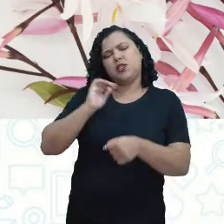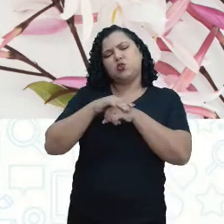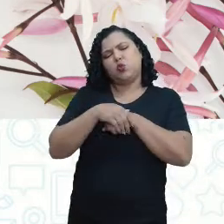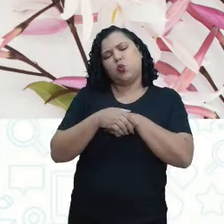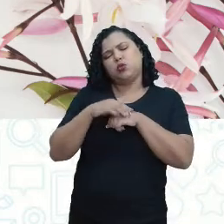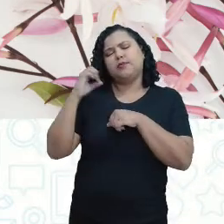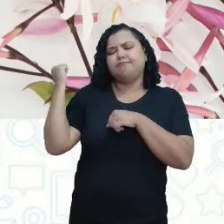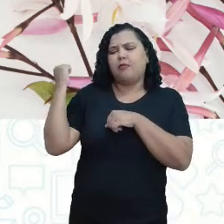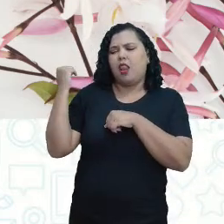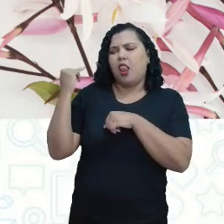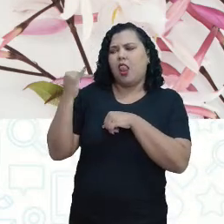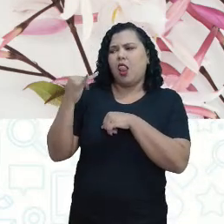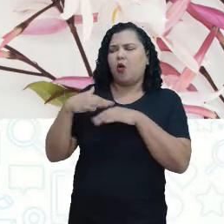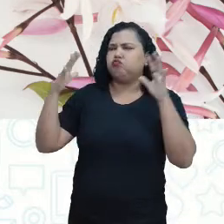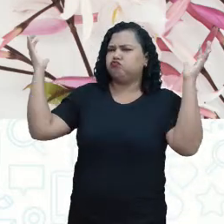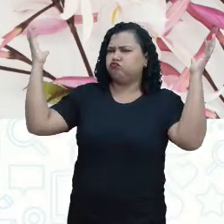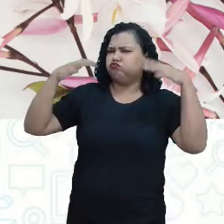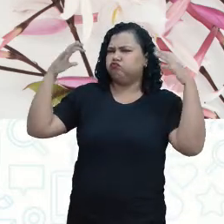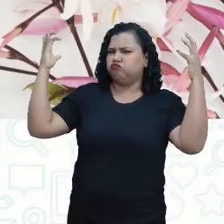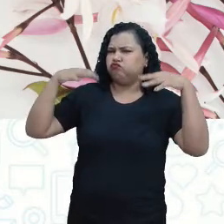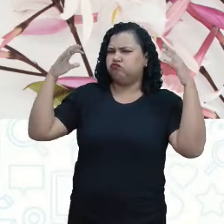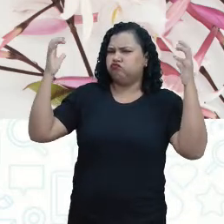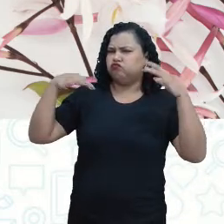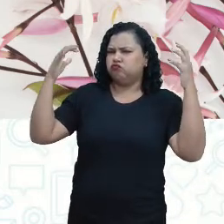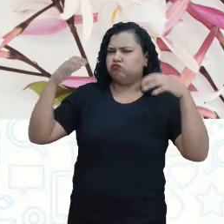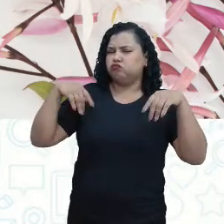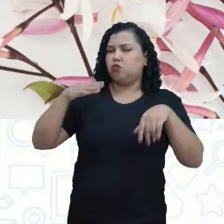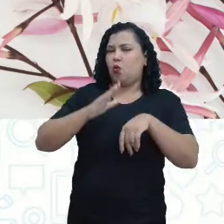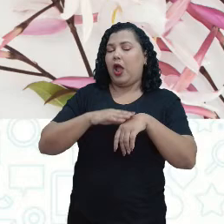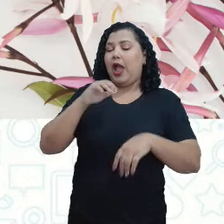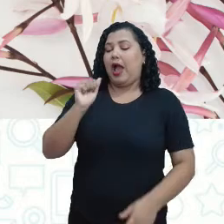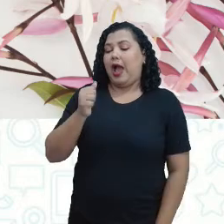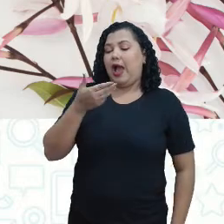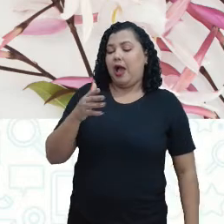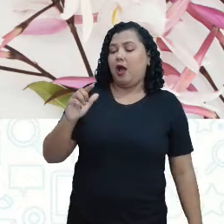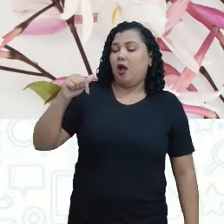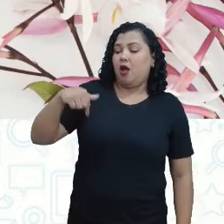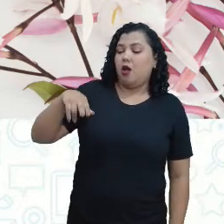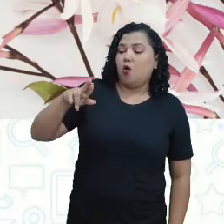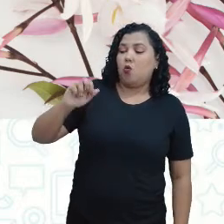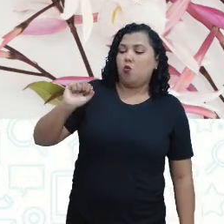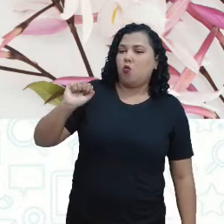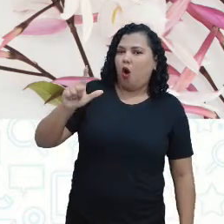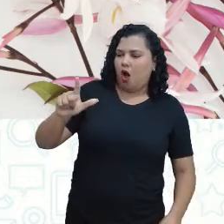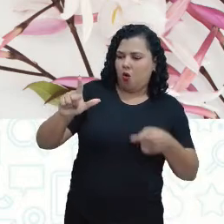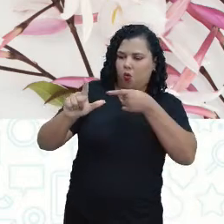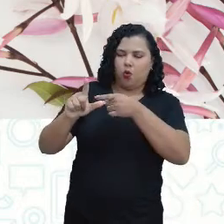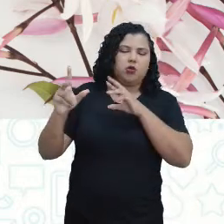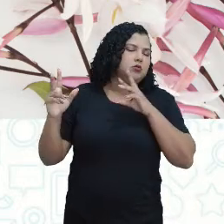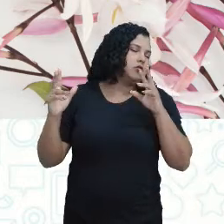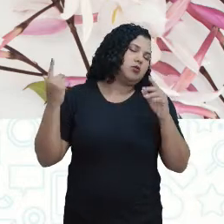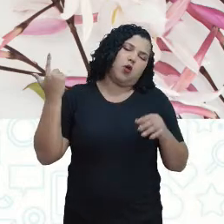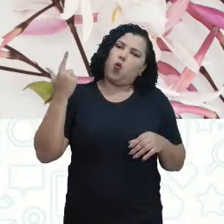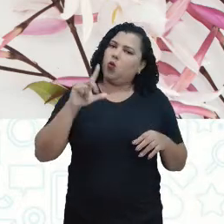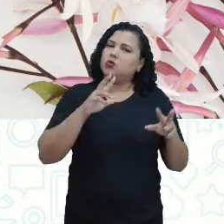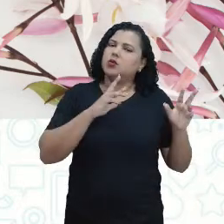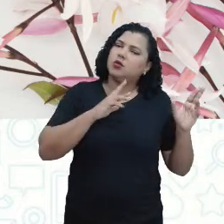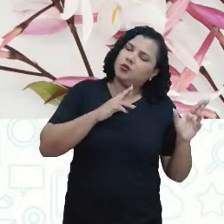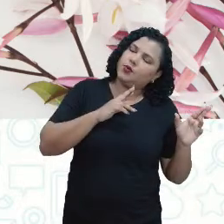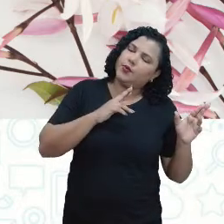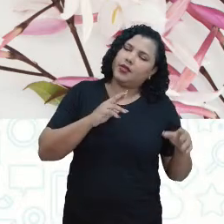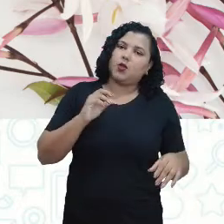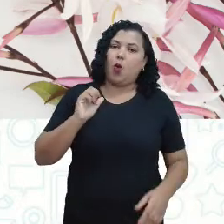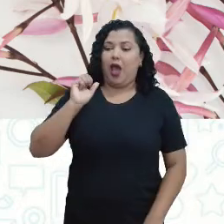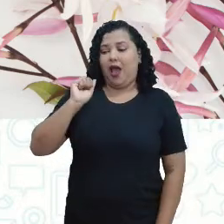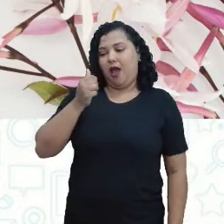noite de tempestade, durante a qual não consegui dormir. Então, a gente tem o quê? Esse o qual, a qual,